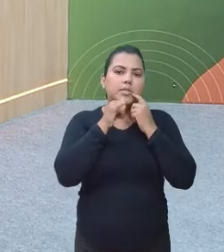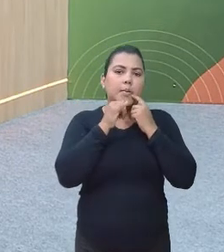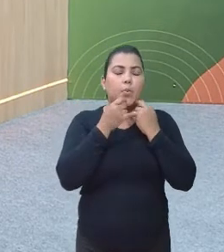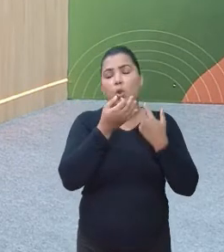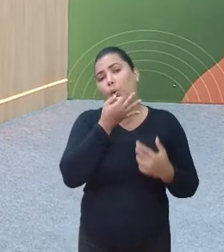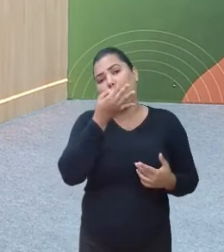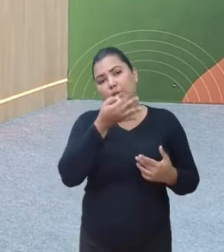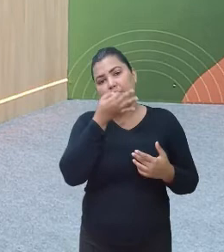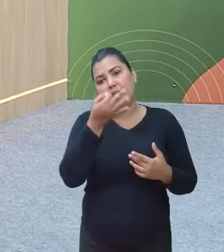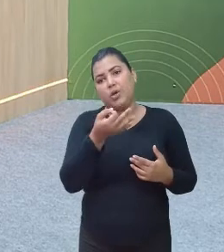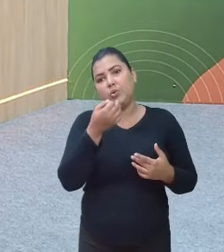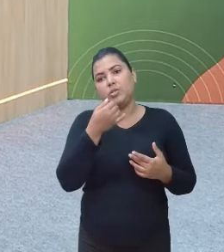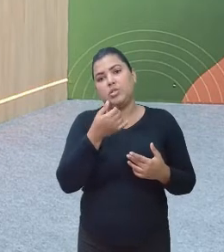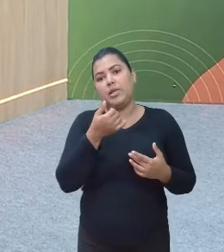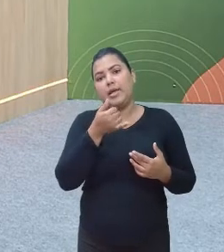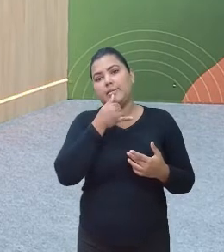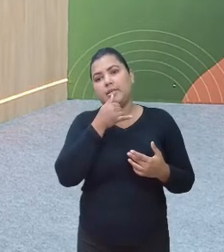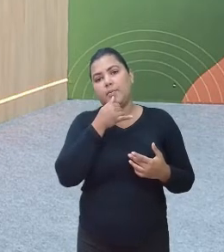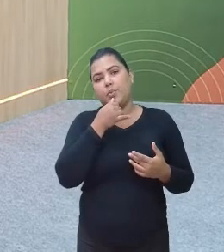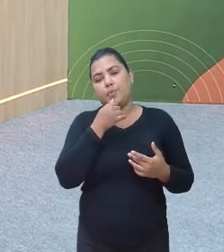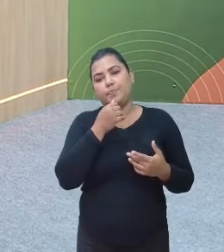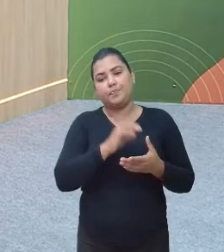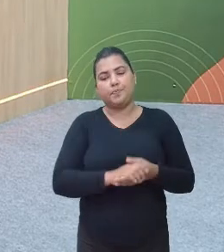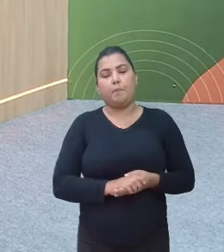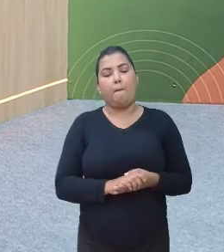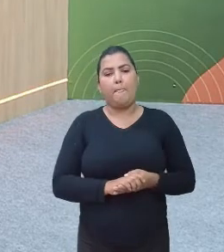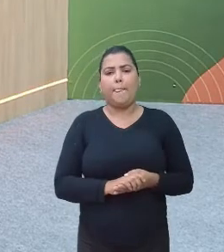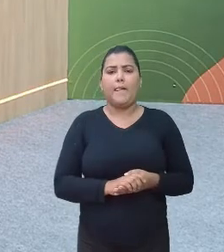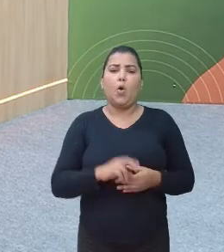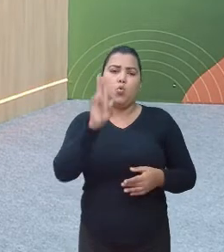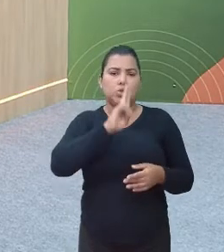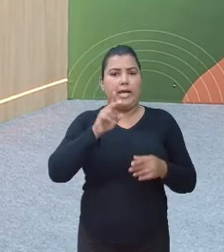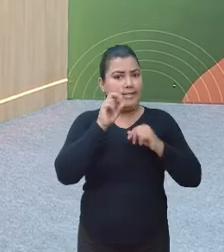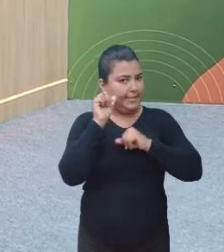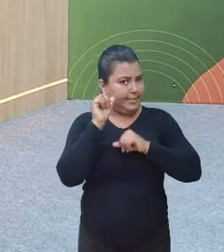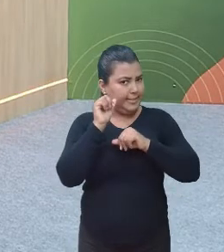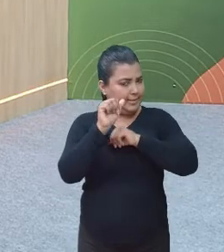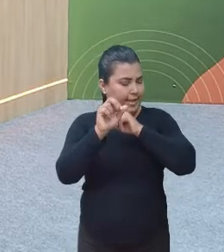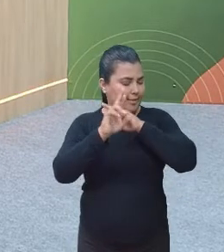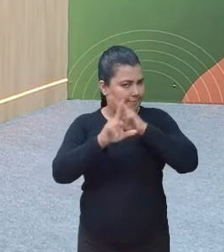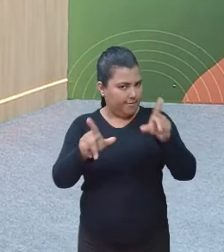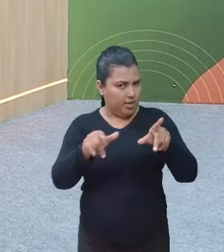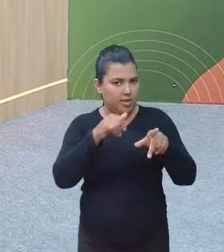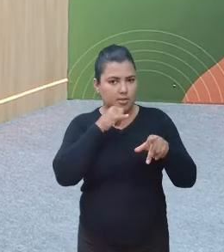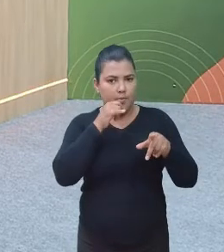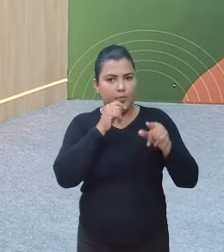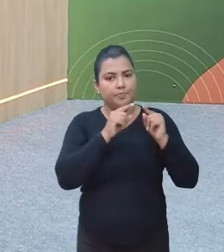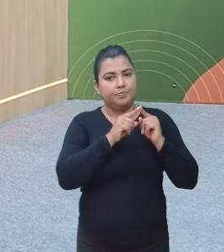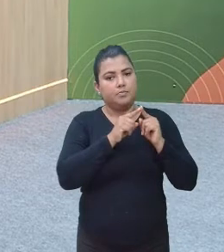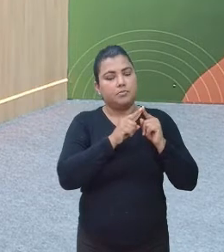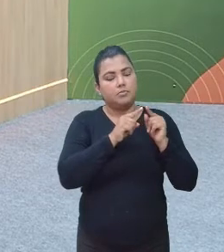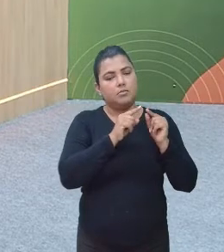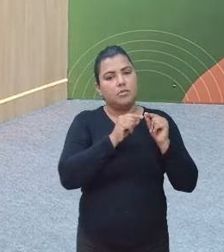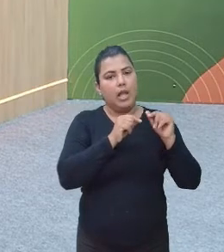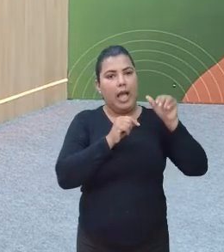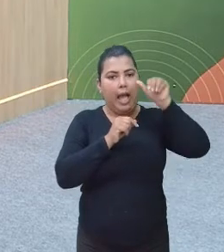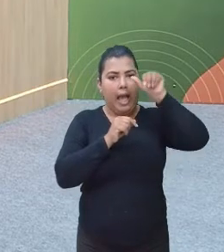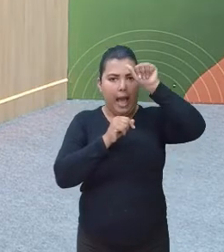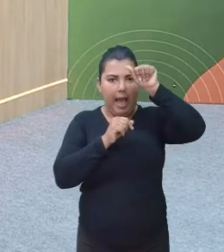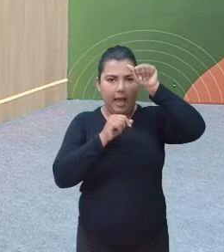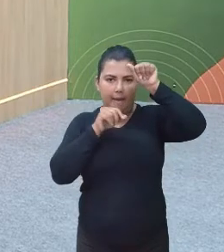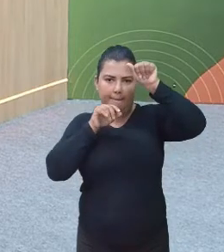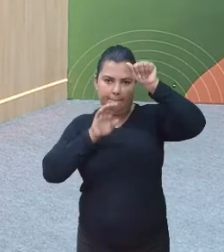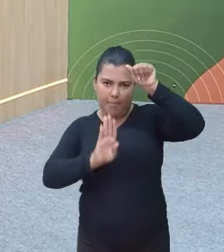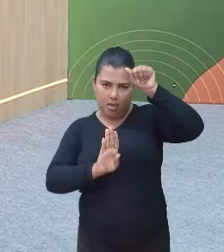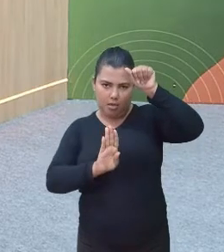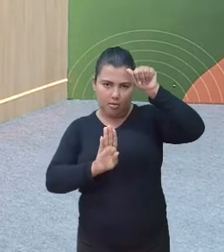sugestão de, ao invés de ser a altura de um com a altura de outro, largura de um com a largura de outro, tenta relacionar largura e